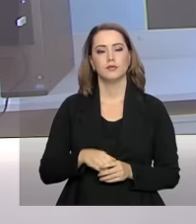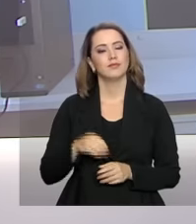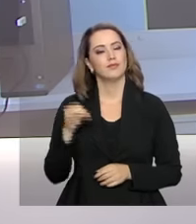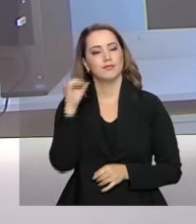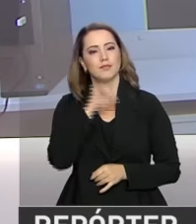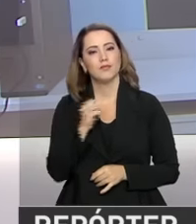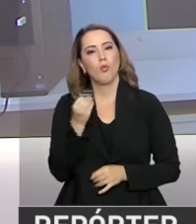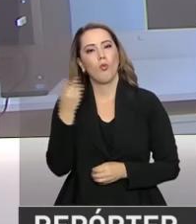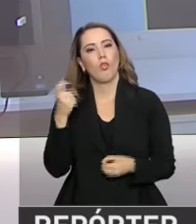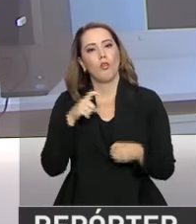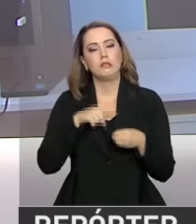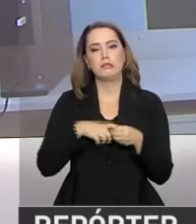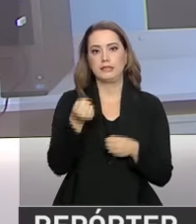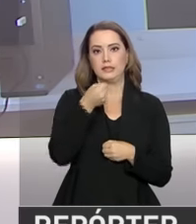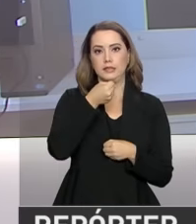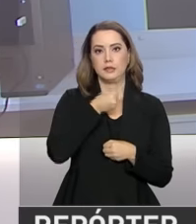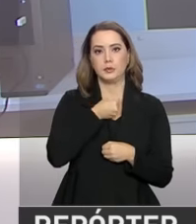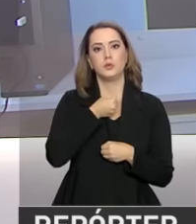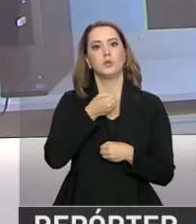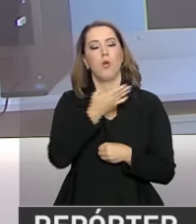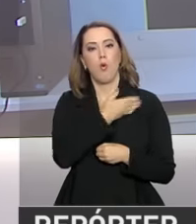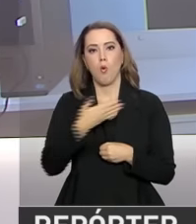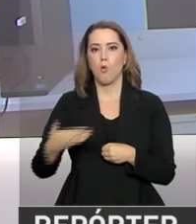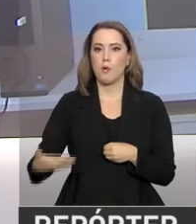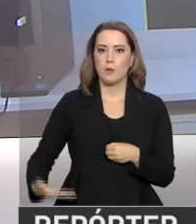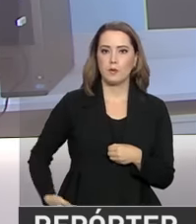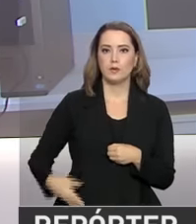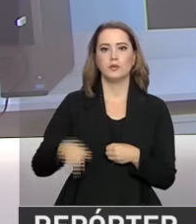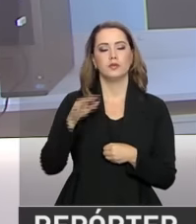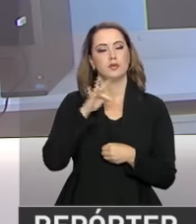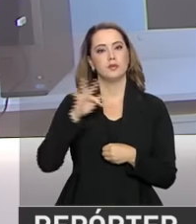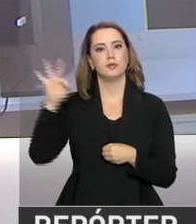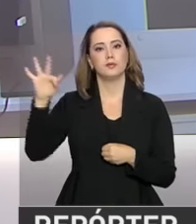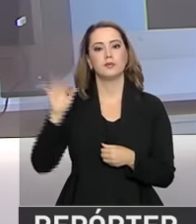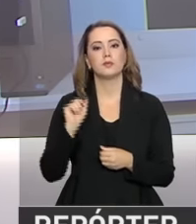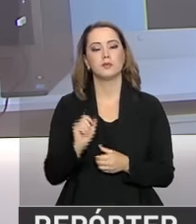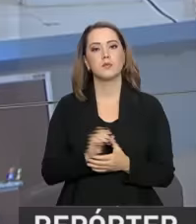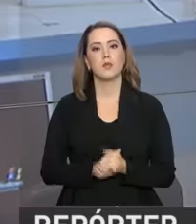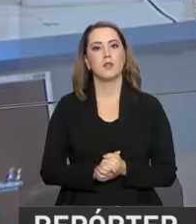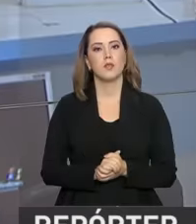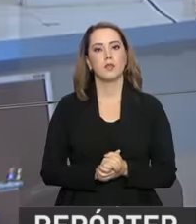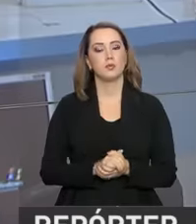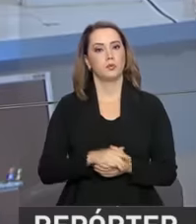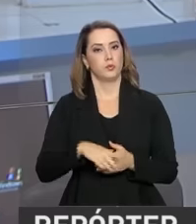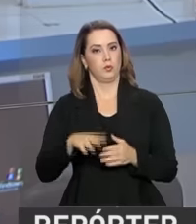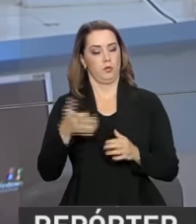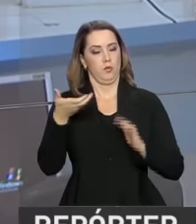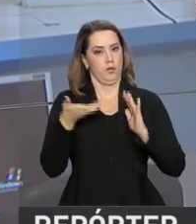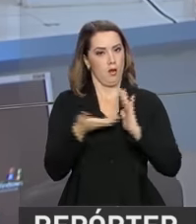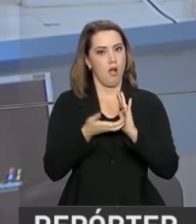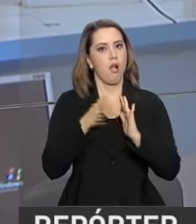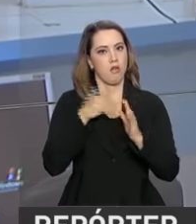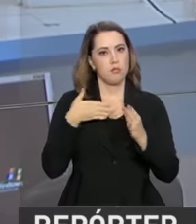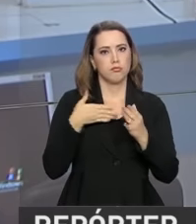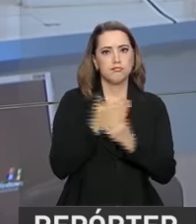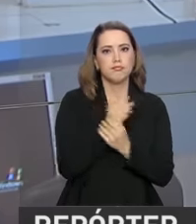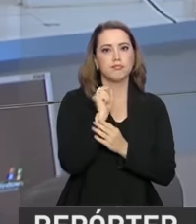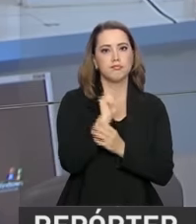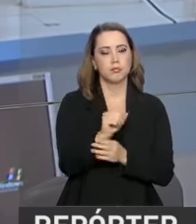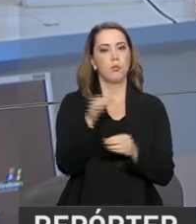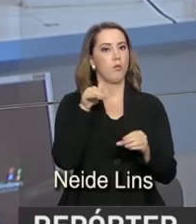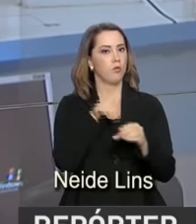Olá estamos de volta com o repórter NBR e as notícias do governo federal e a Câmara dos Deputados aprovou uma medida